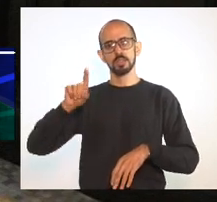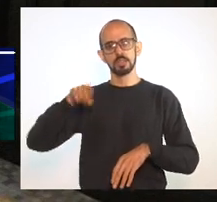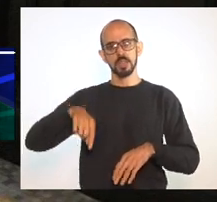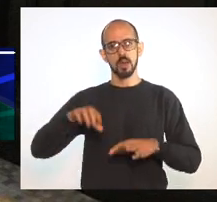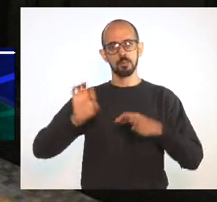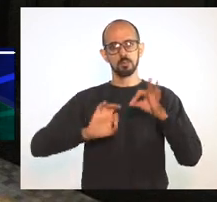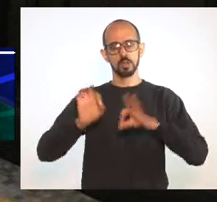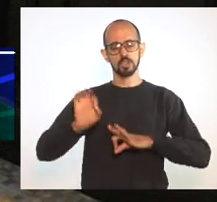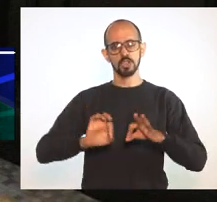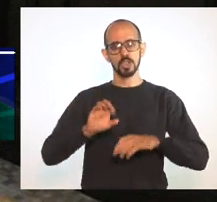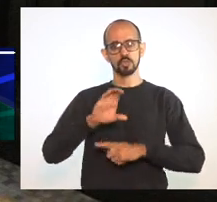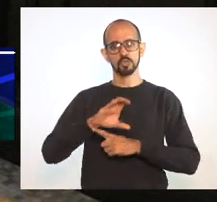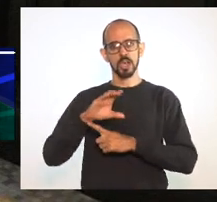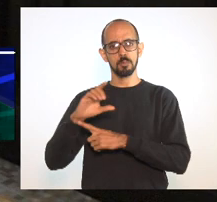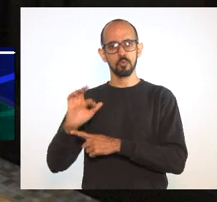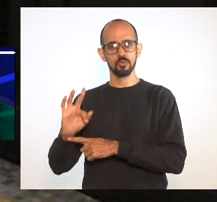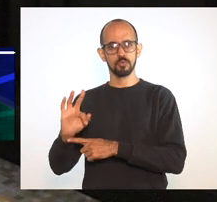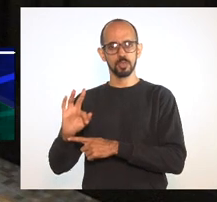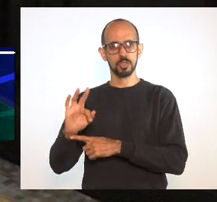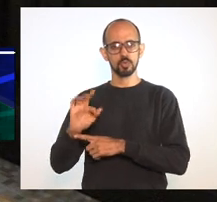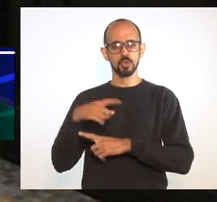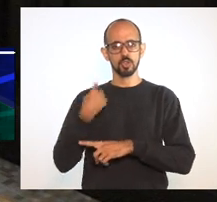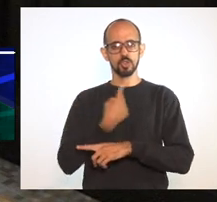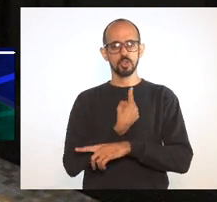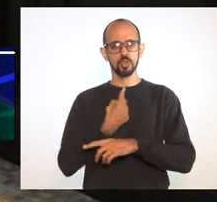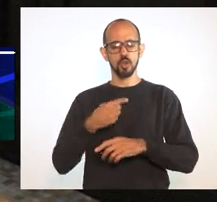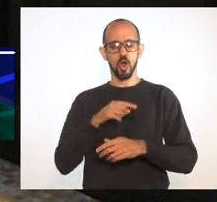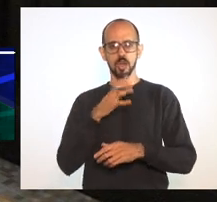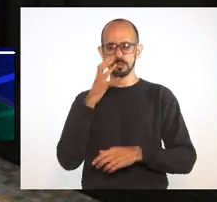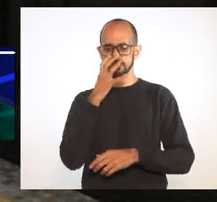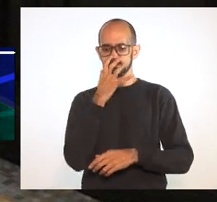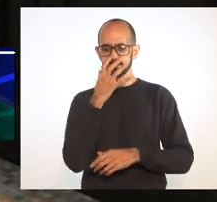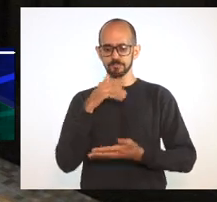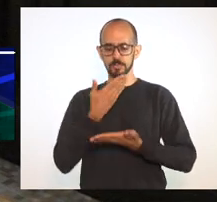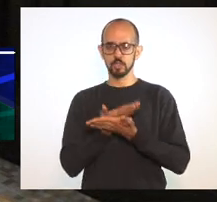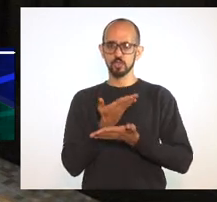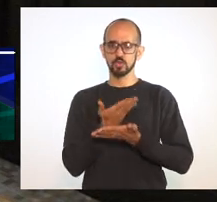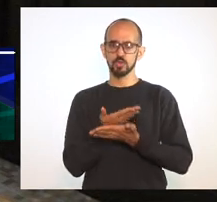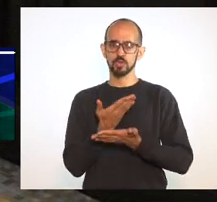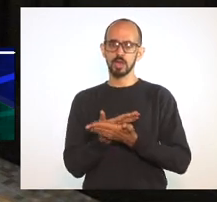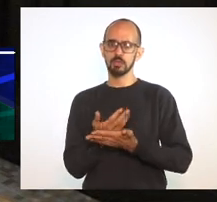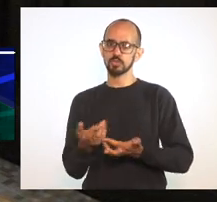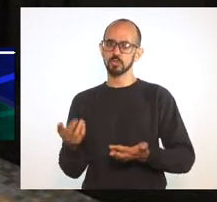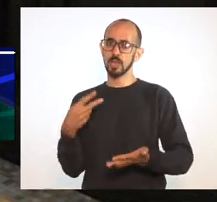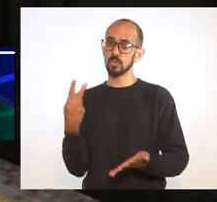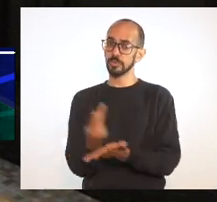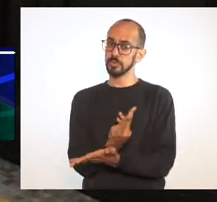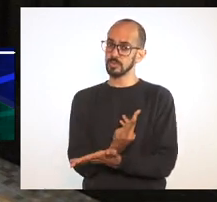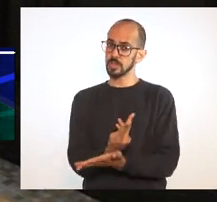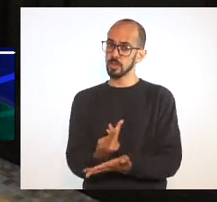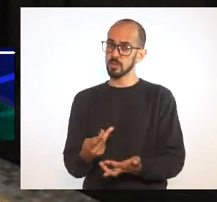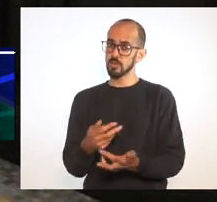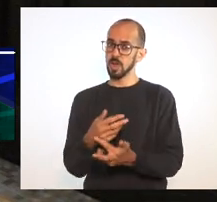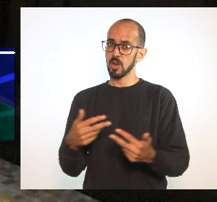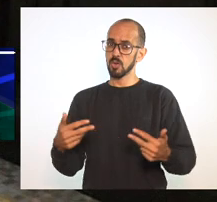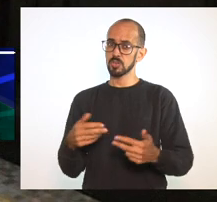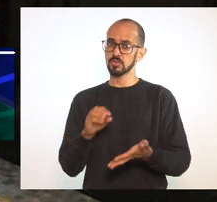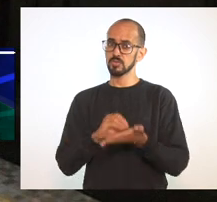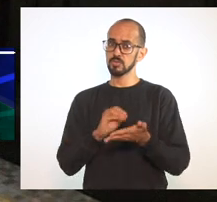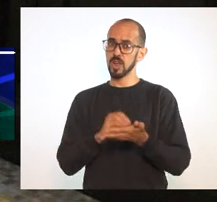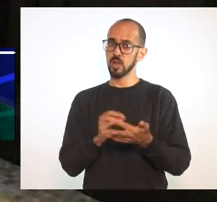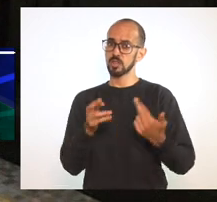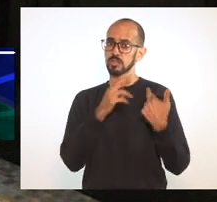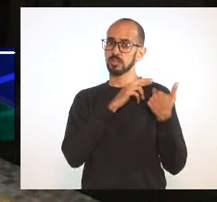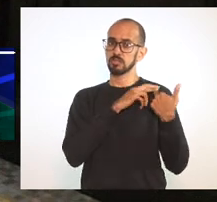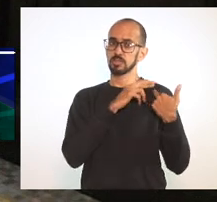nos debruçamos de maneira muito responsável diante de algo absurdo que estava ocorrendo naquele